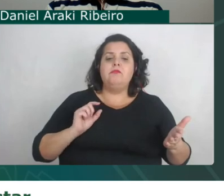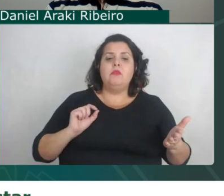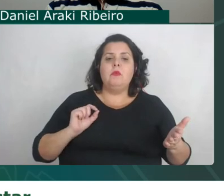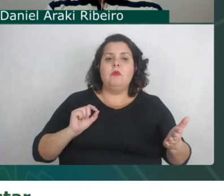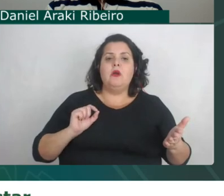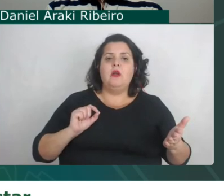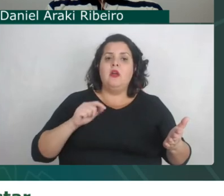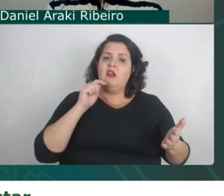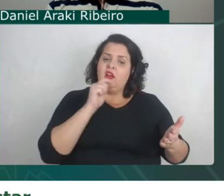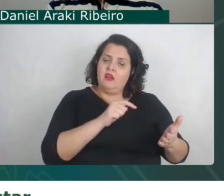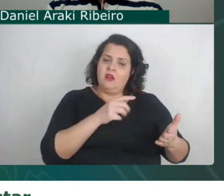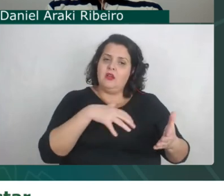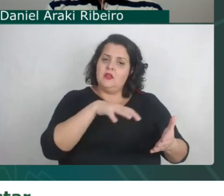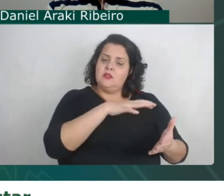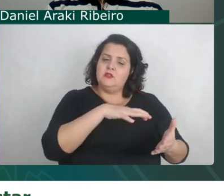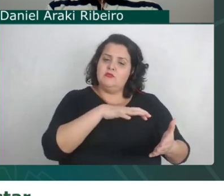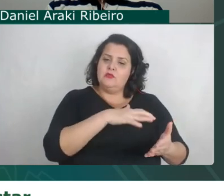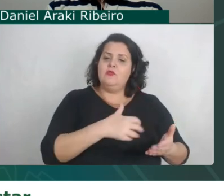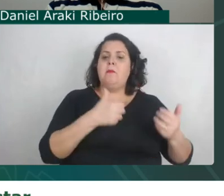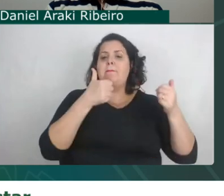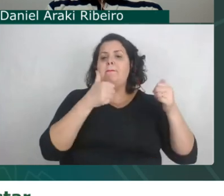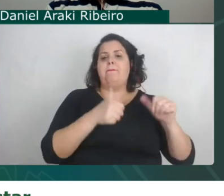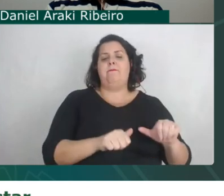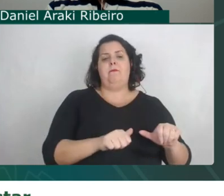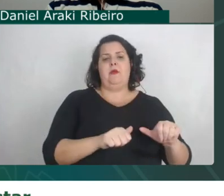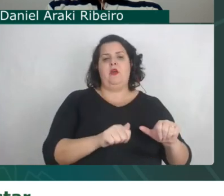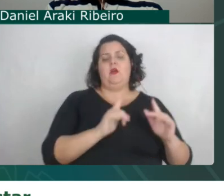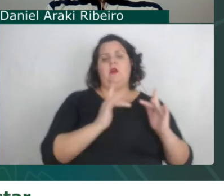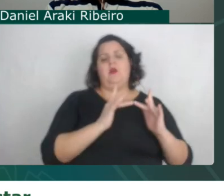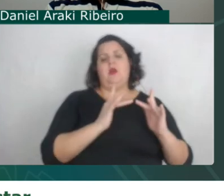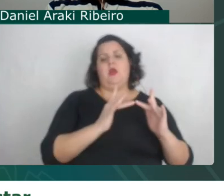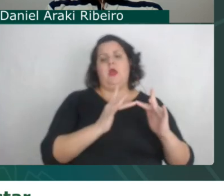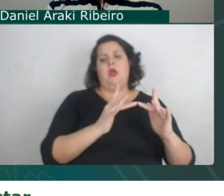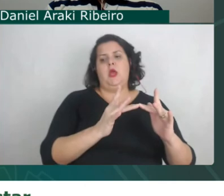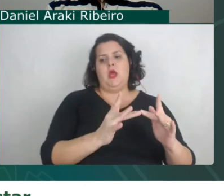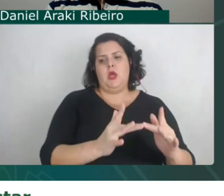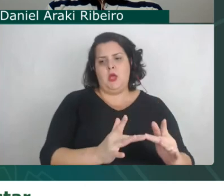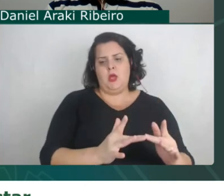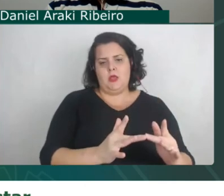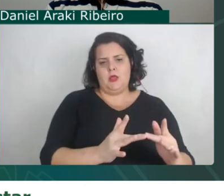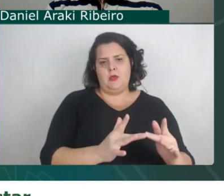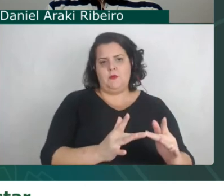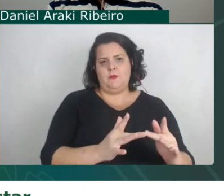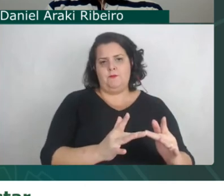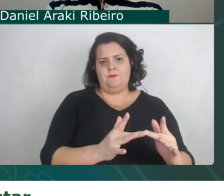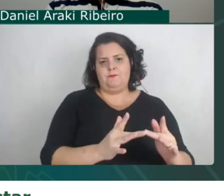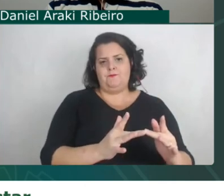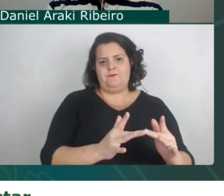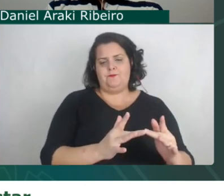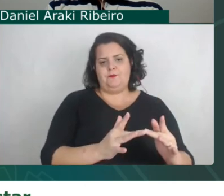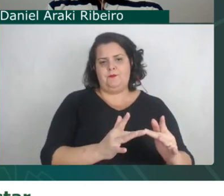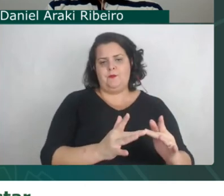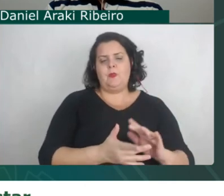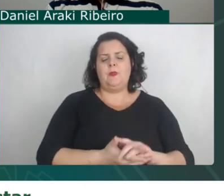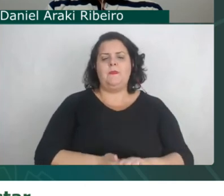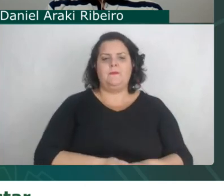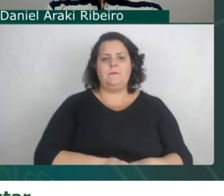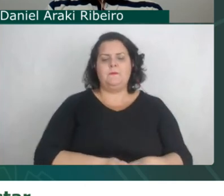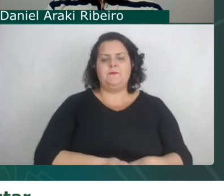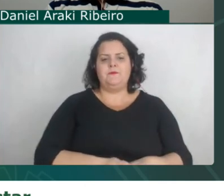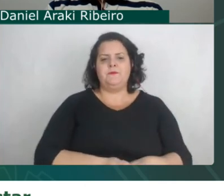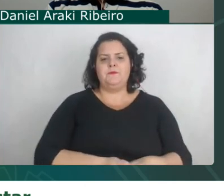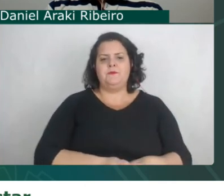ainda aumenta o grau de exposição, né, ao meio ambiente. Né? Eu só queria saber de você se